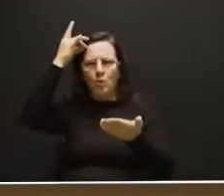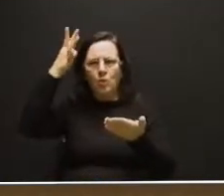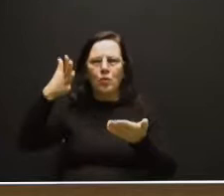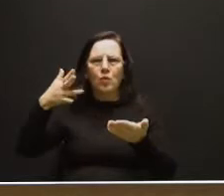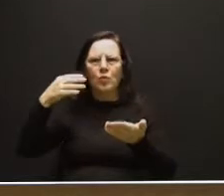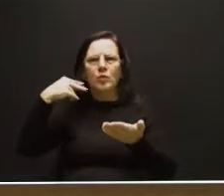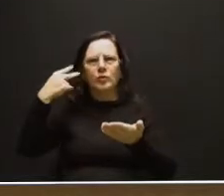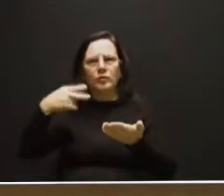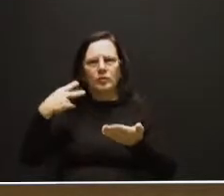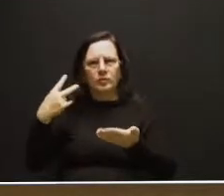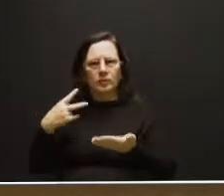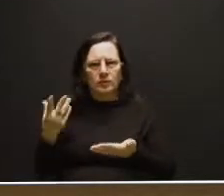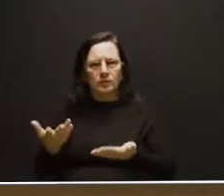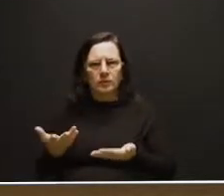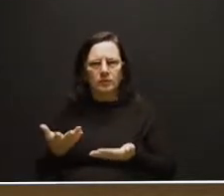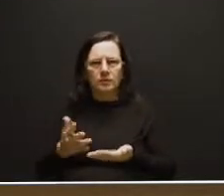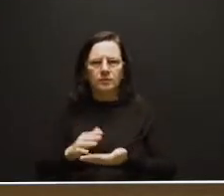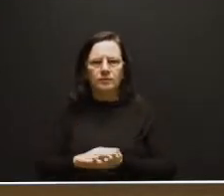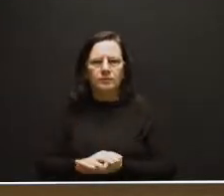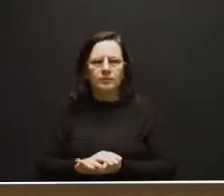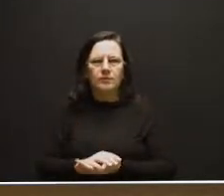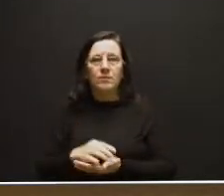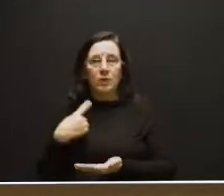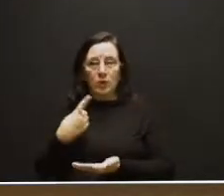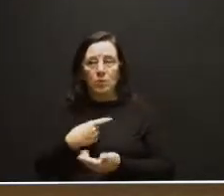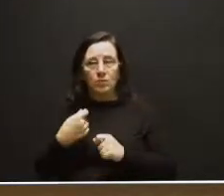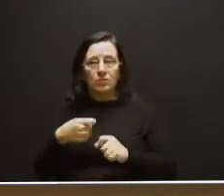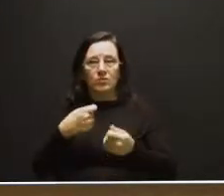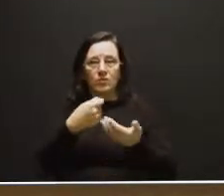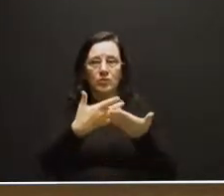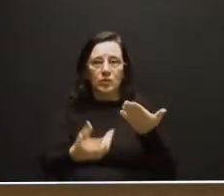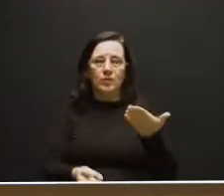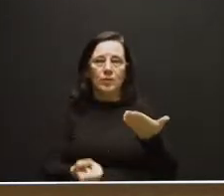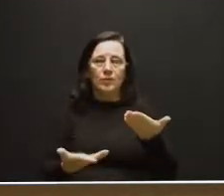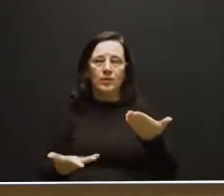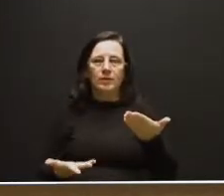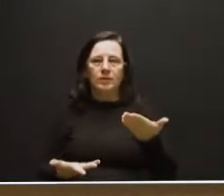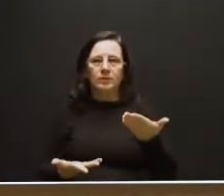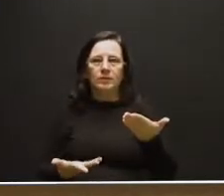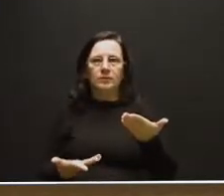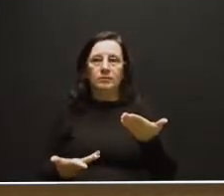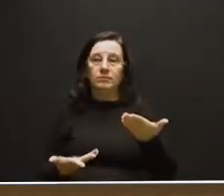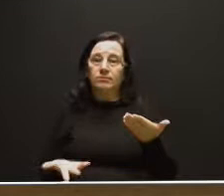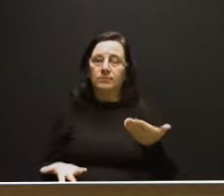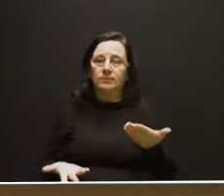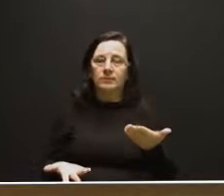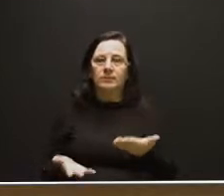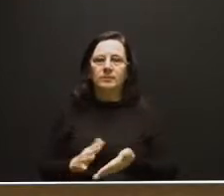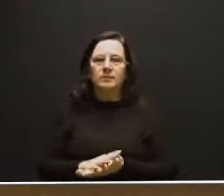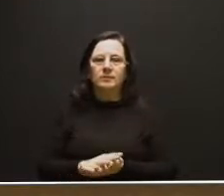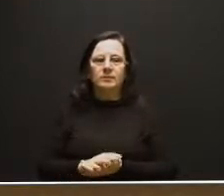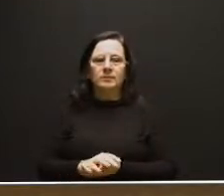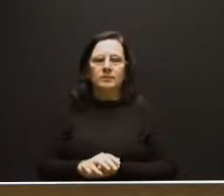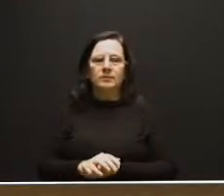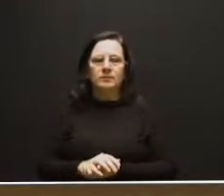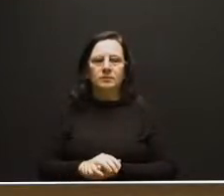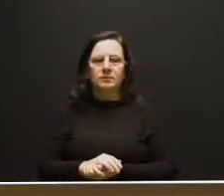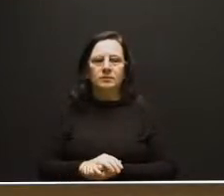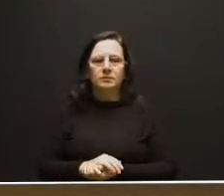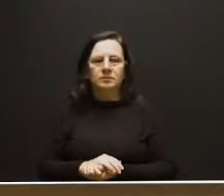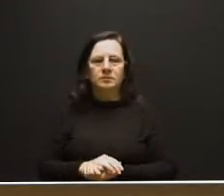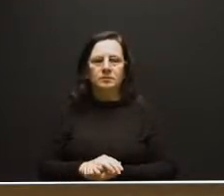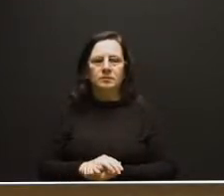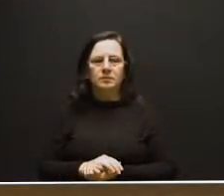que vão ter a provar o negavam a provar a regularidade do governo